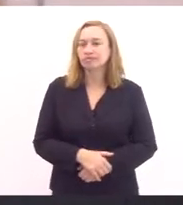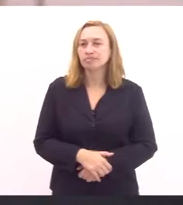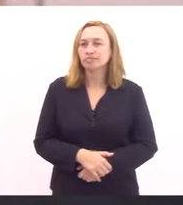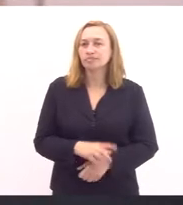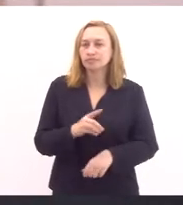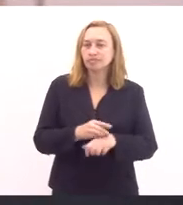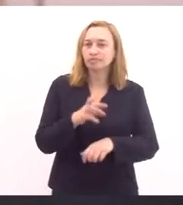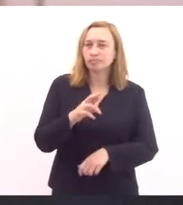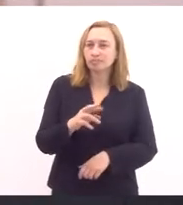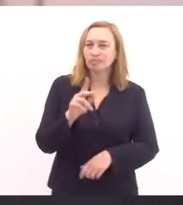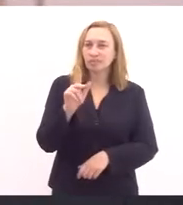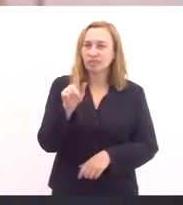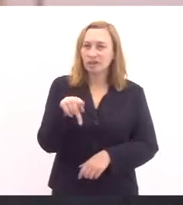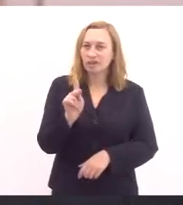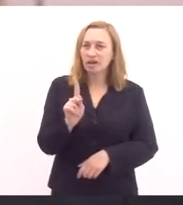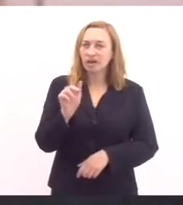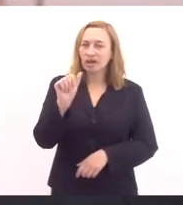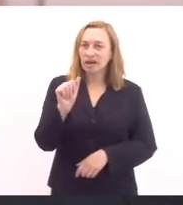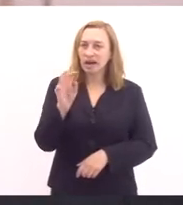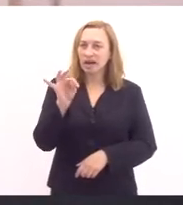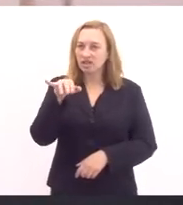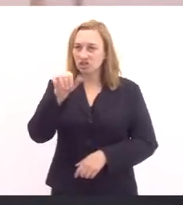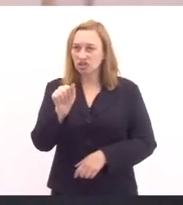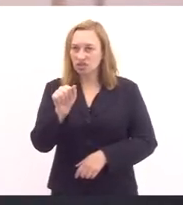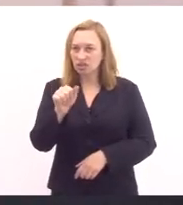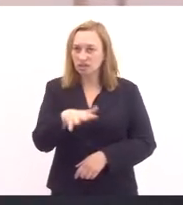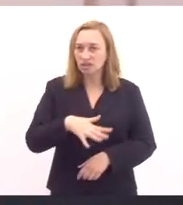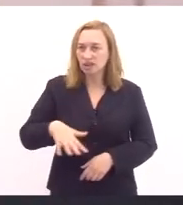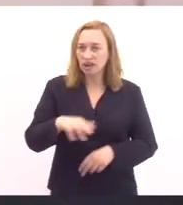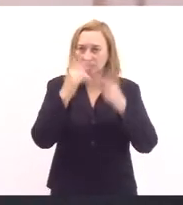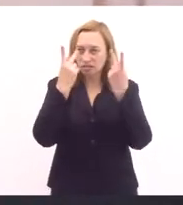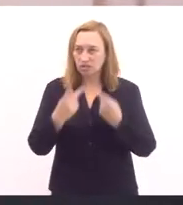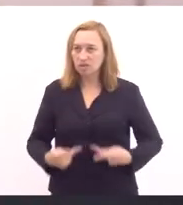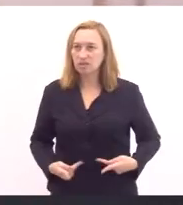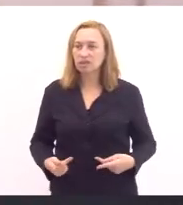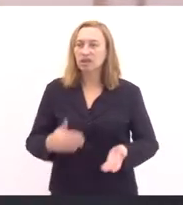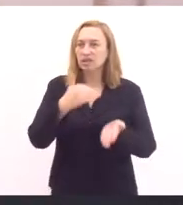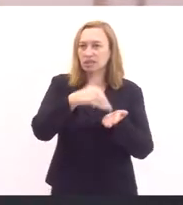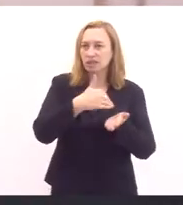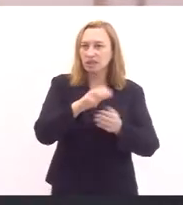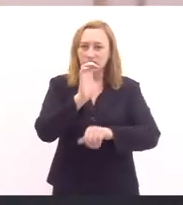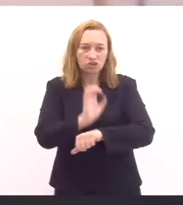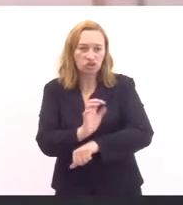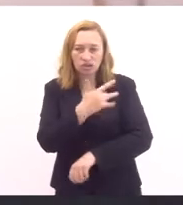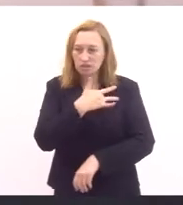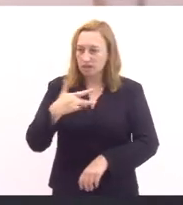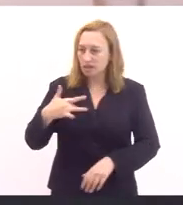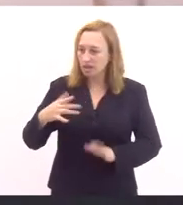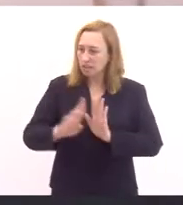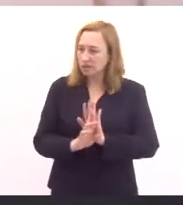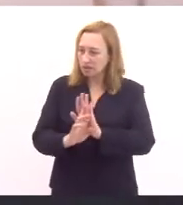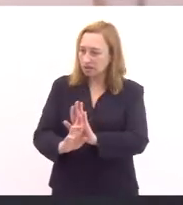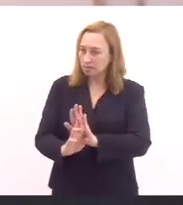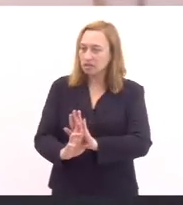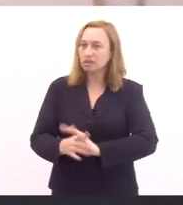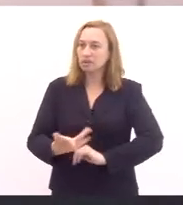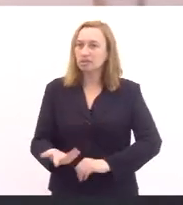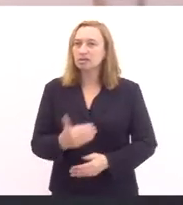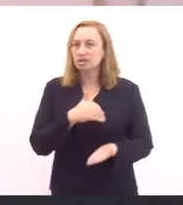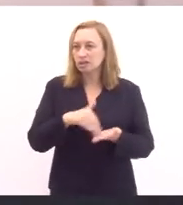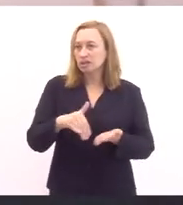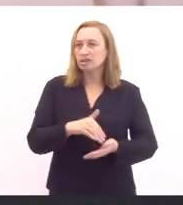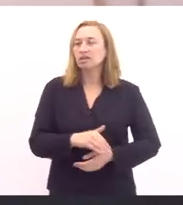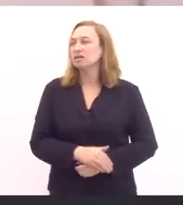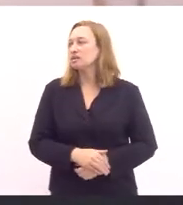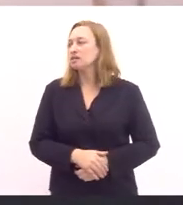Dra Kátia Aparecida do setor de humanização secretaria de estado de saúde representando o secretário então